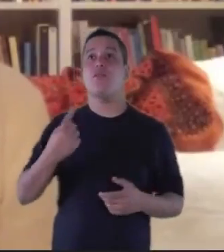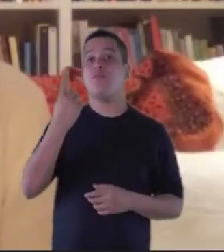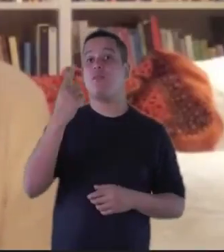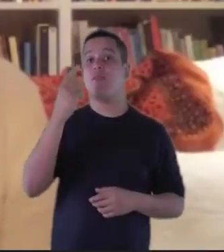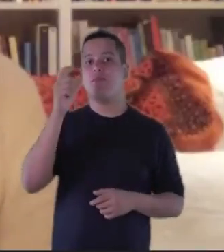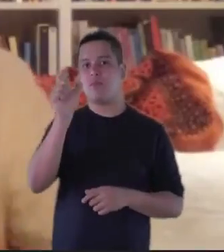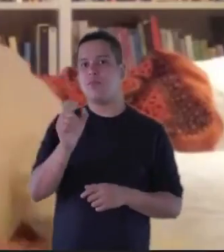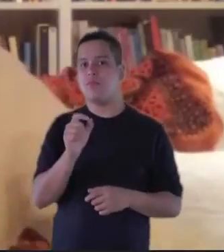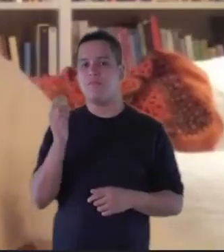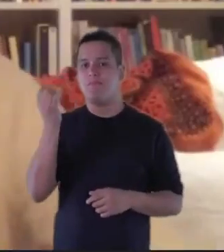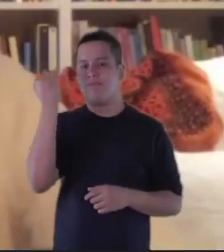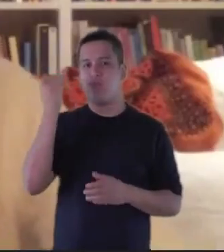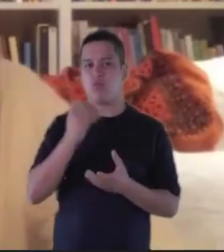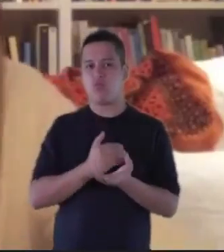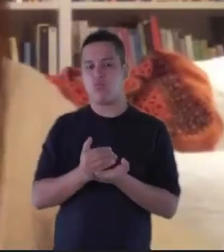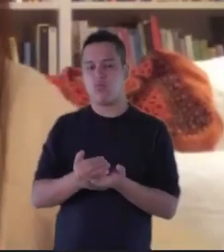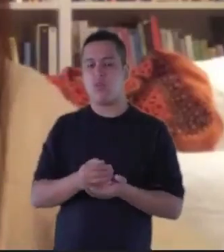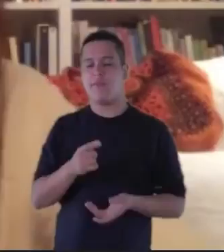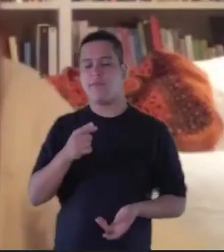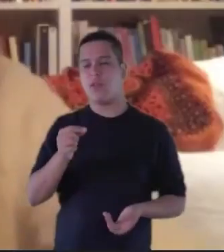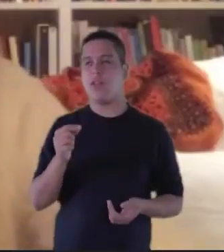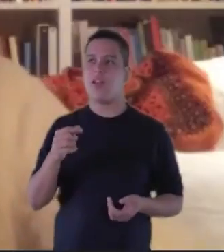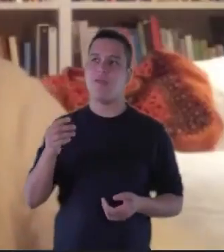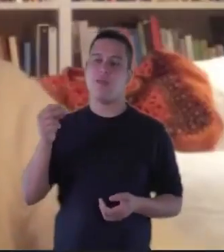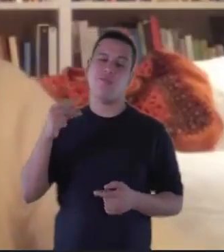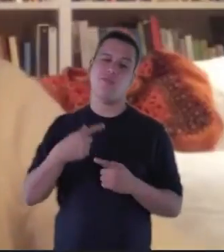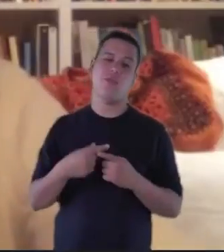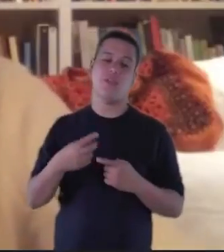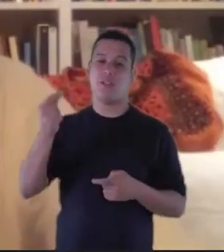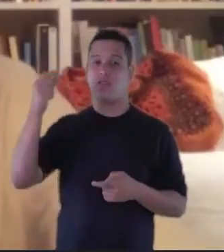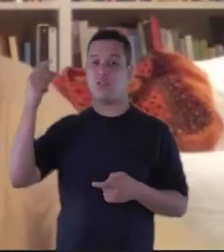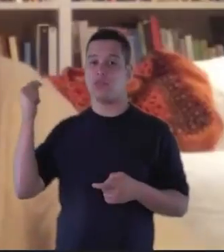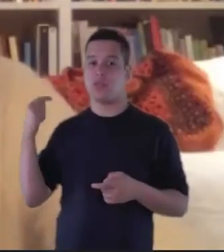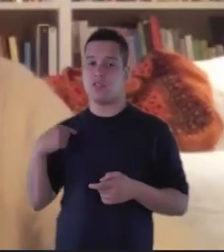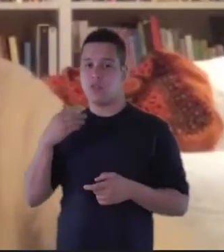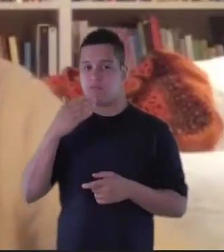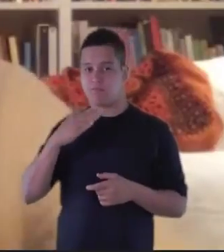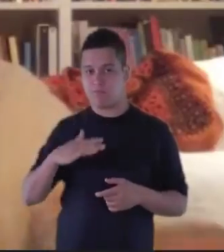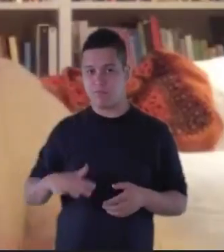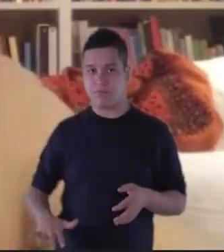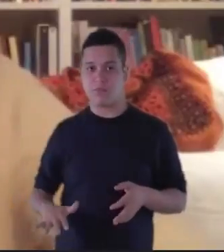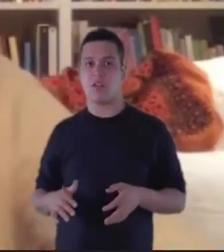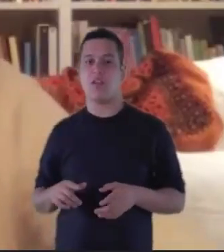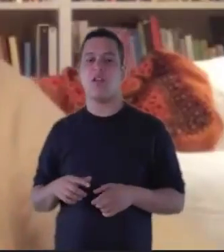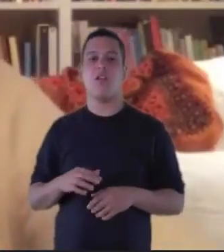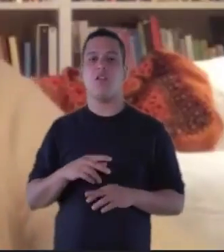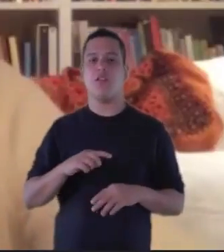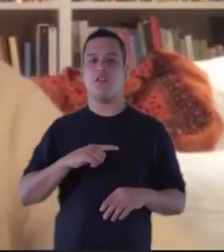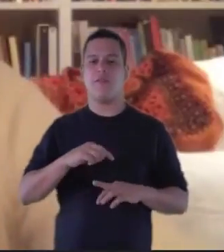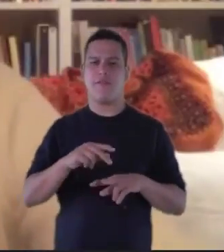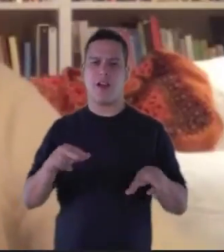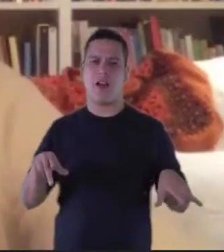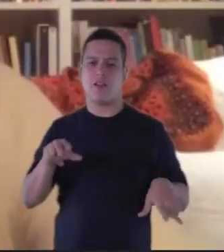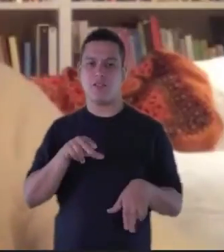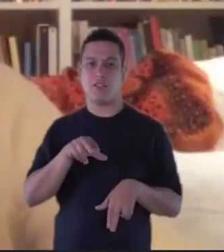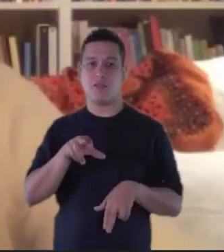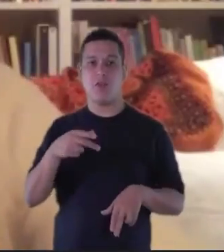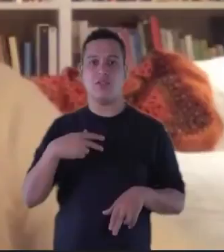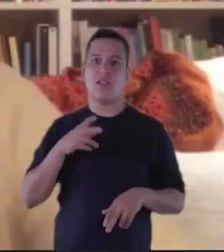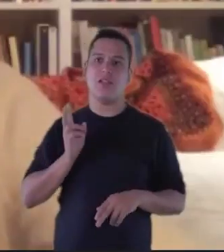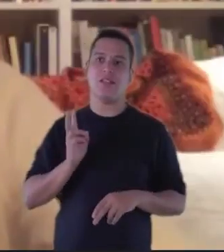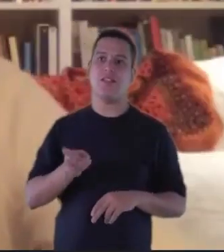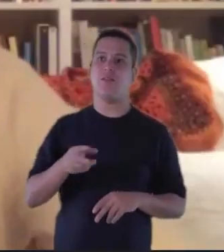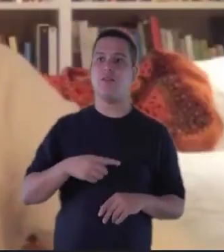pela literatura, porque na época que eu era pequena, os meus irmãos eram mais velhos que eu, bem mais velhos, saíam muito, meus pais e os meus irmãos, e eu ficava